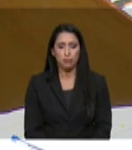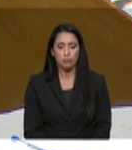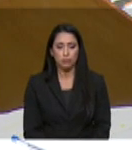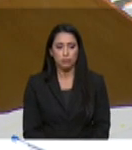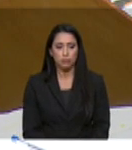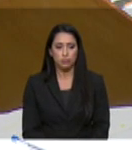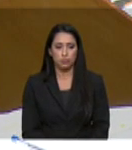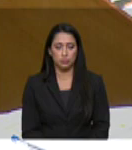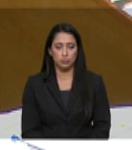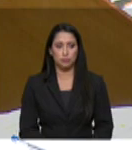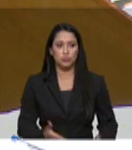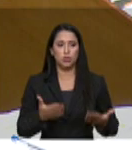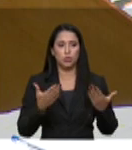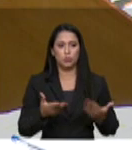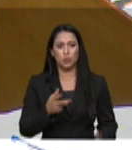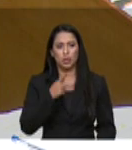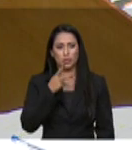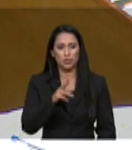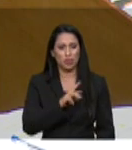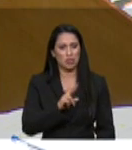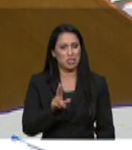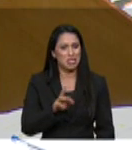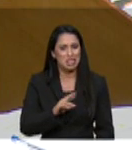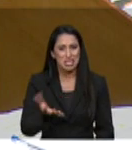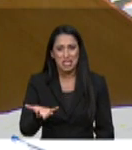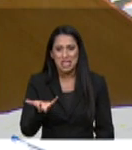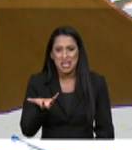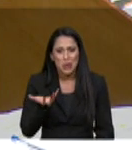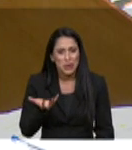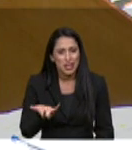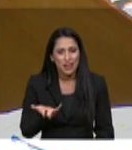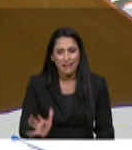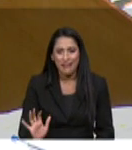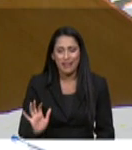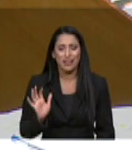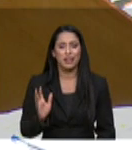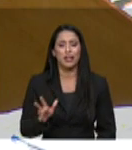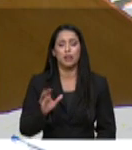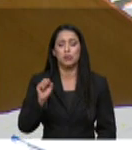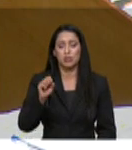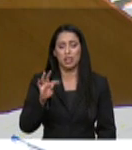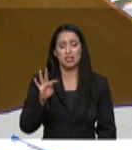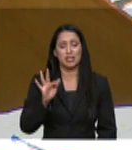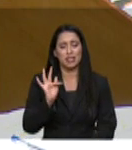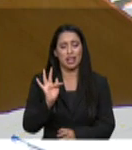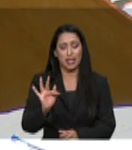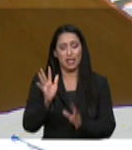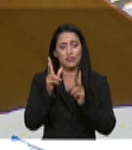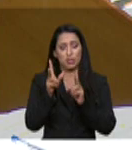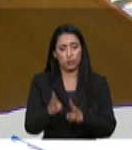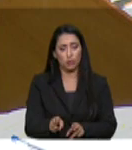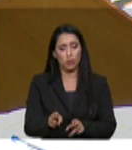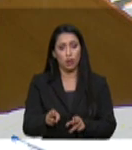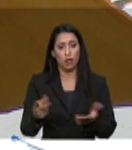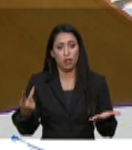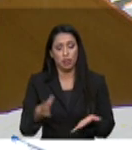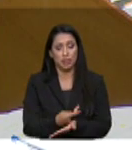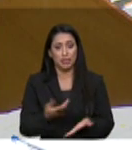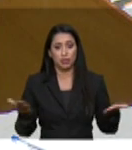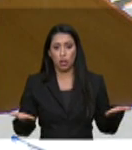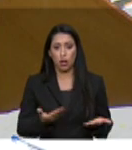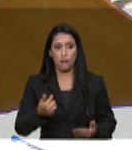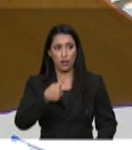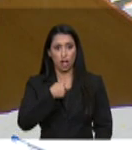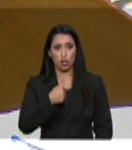acusado quando eu disse que nós não queremos mais steph como que existe hoje é porque nós não queremos eu não tô